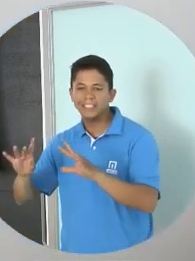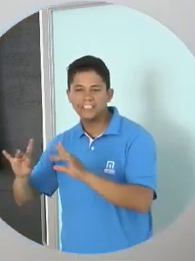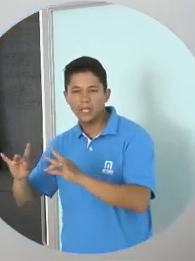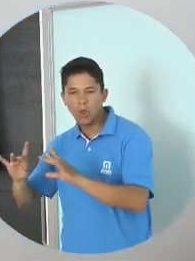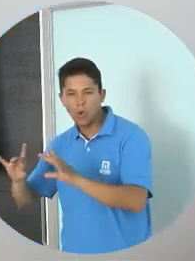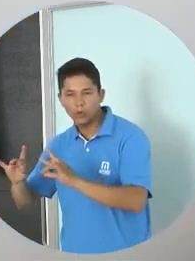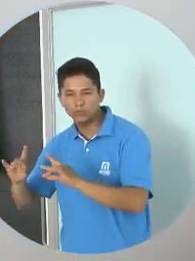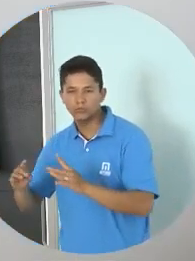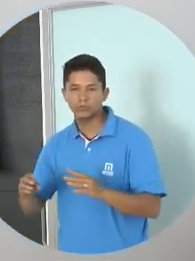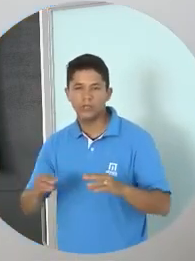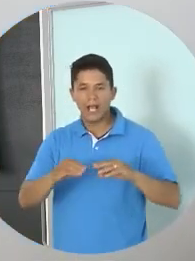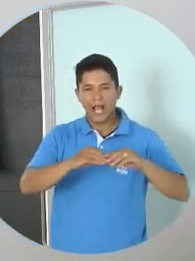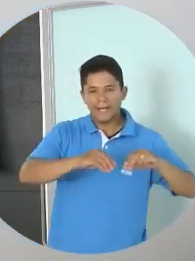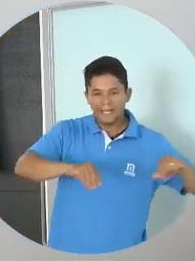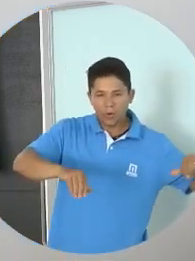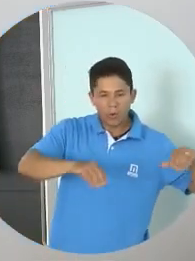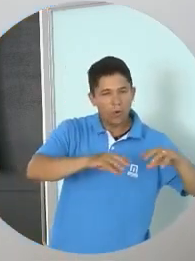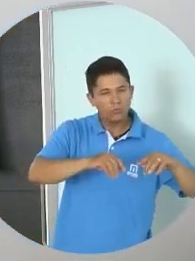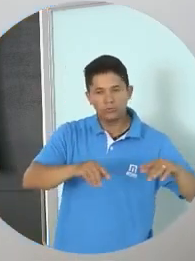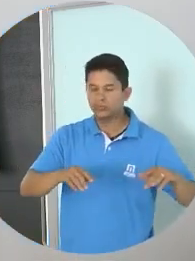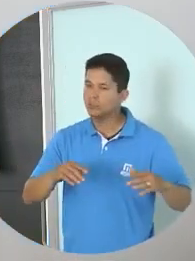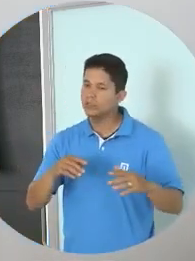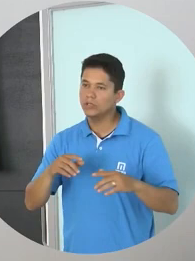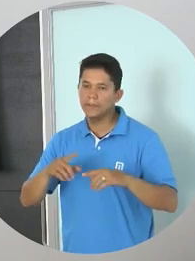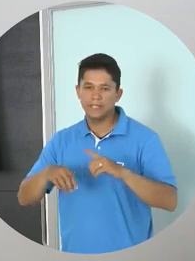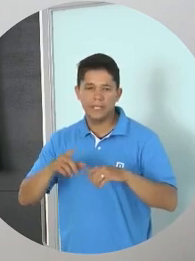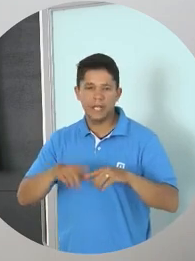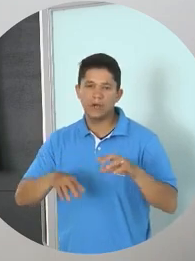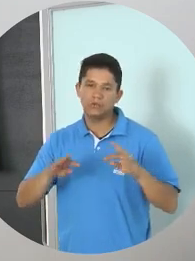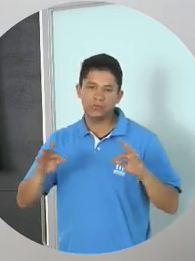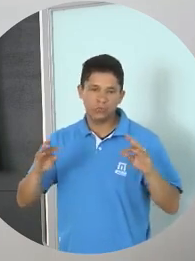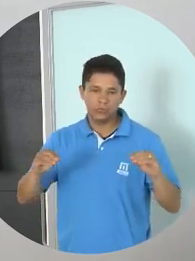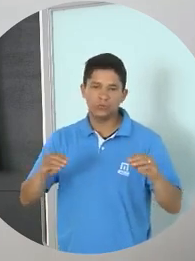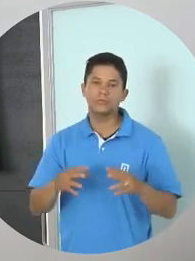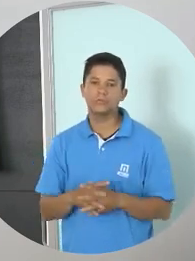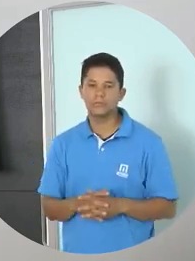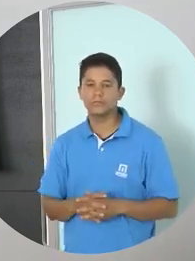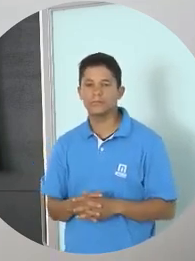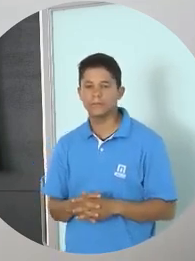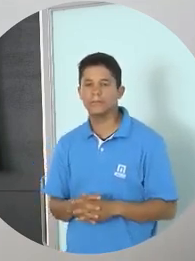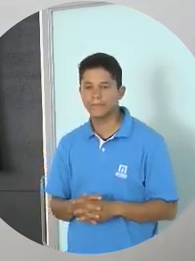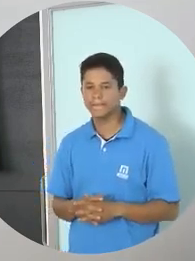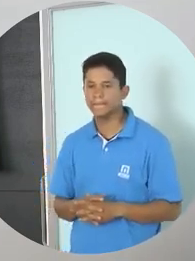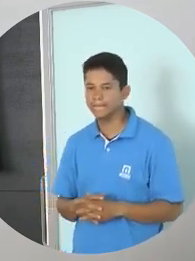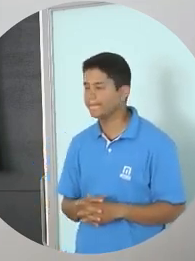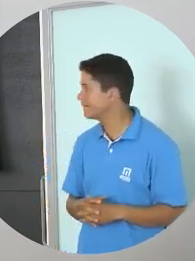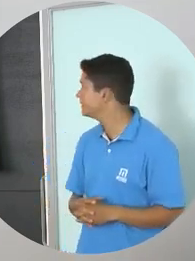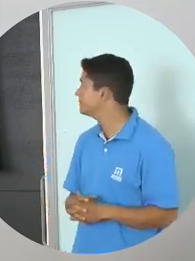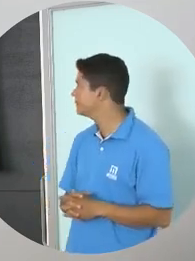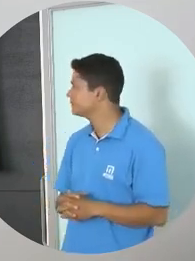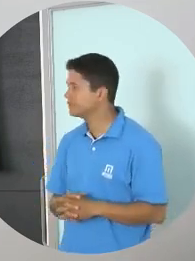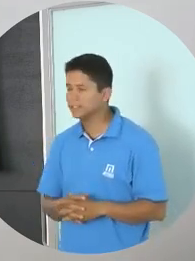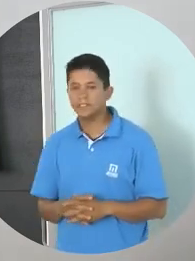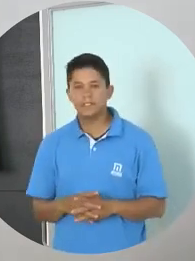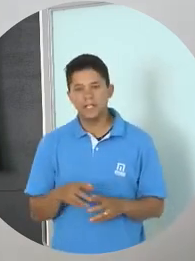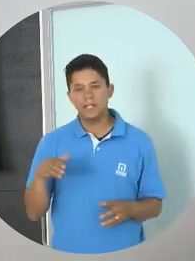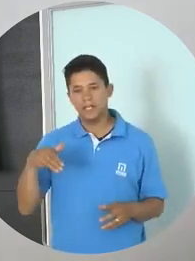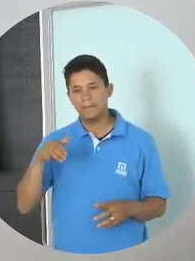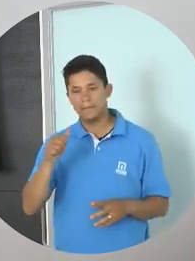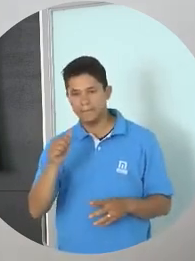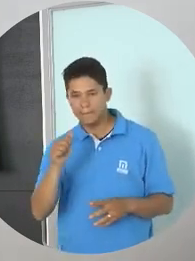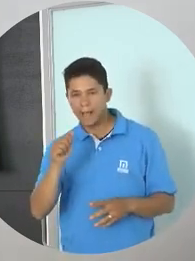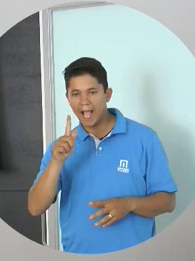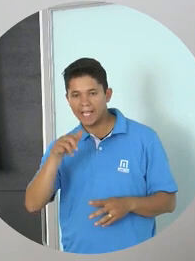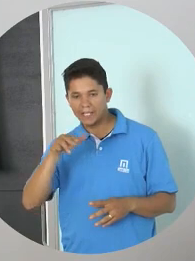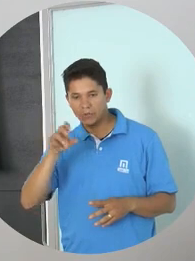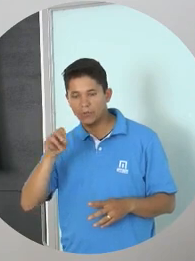arenoso, e, recentemente, esse ano, nós fizemos um teste com material granular também. O Magno, nosso trainee de engenharia, vai detalhar um